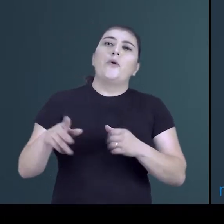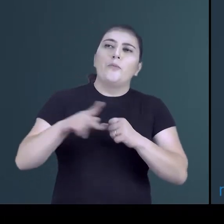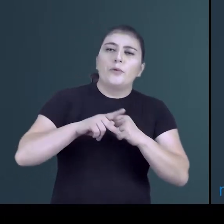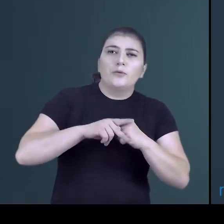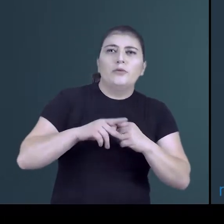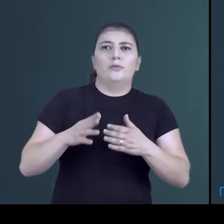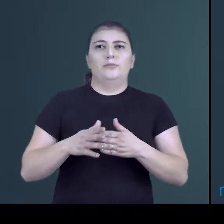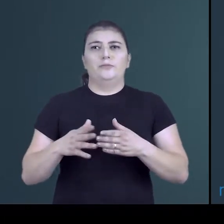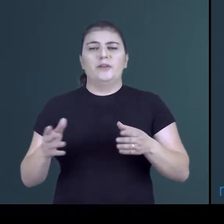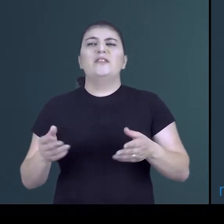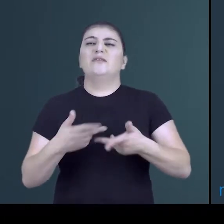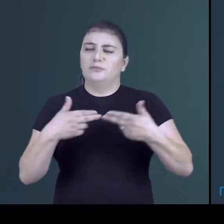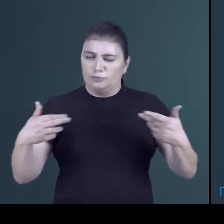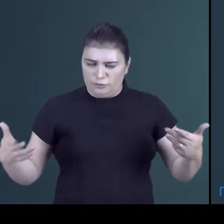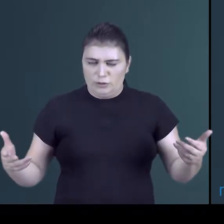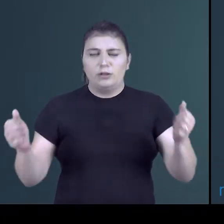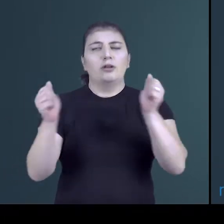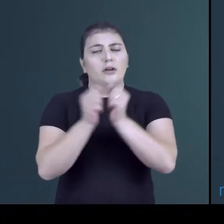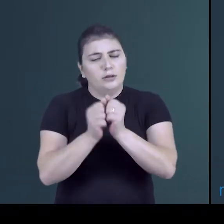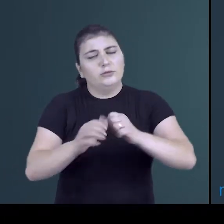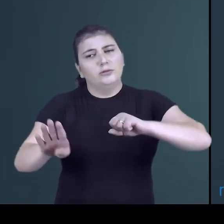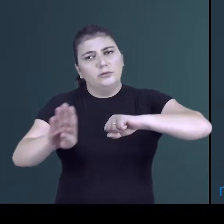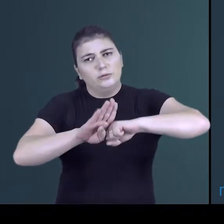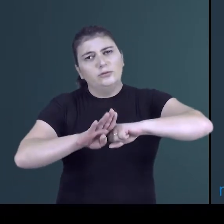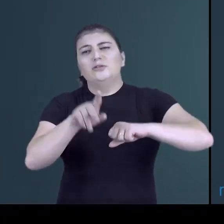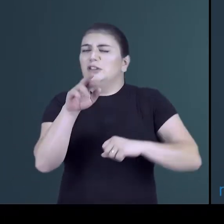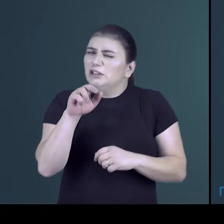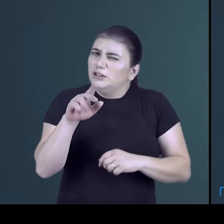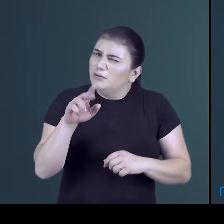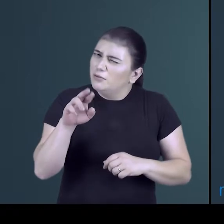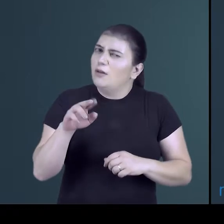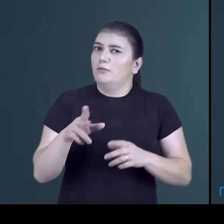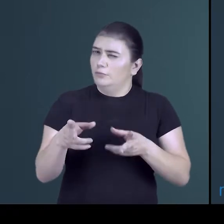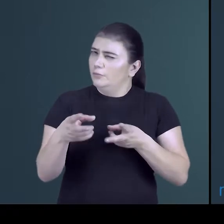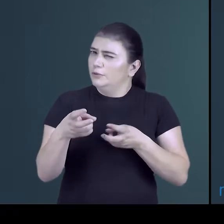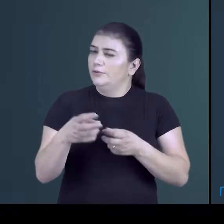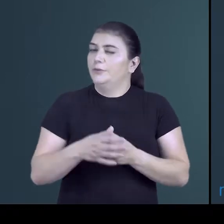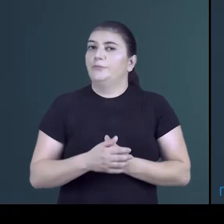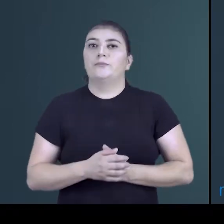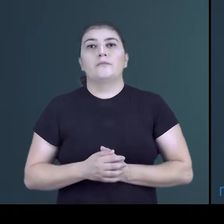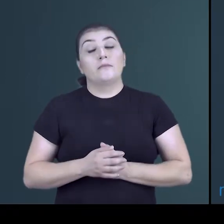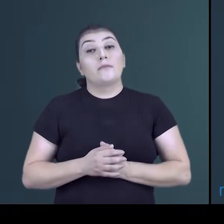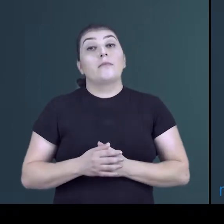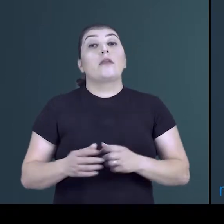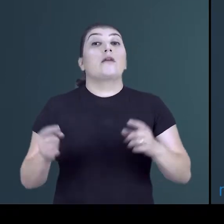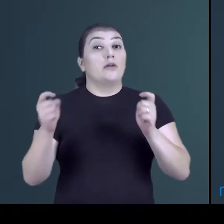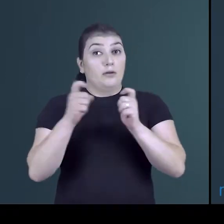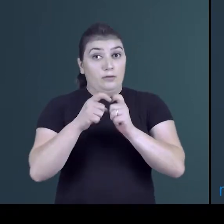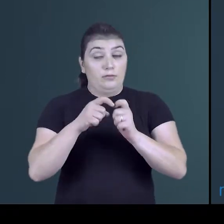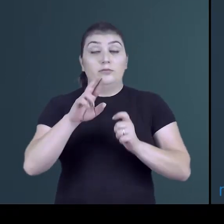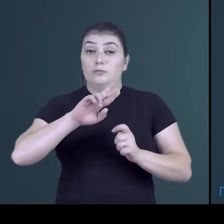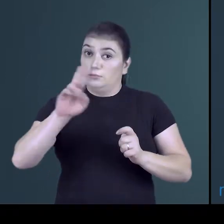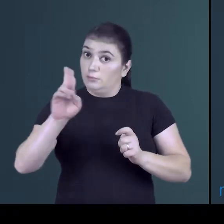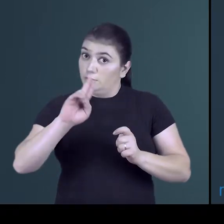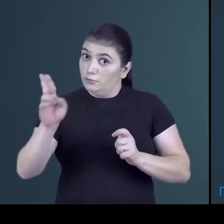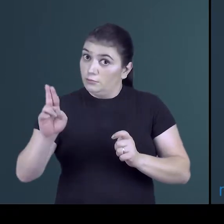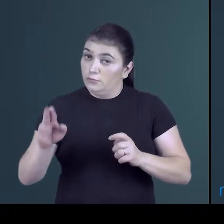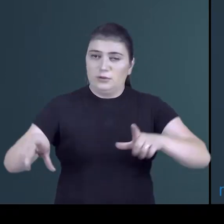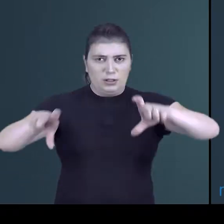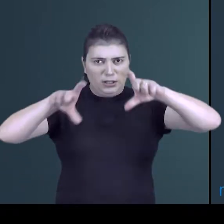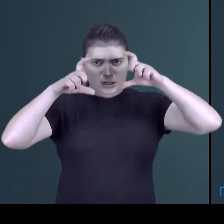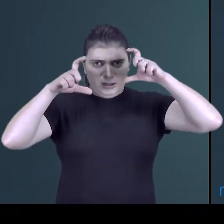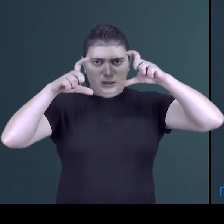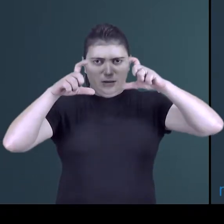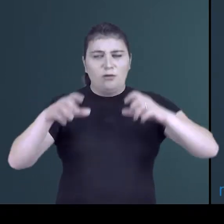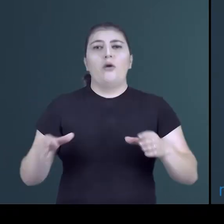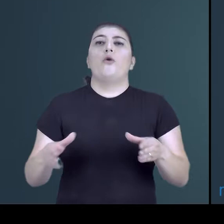estarem juntos com o substantivo numa relação de igualdade. Na concordância nominal, chamamos a